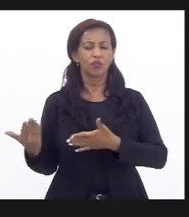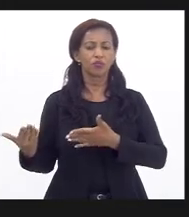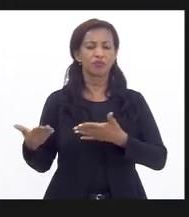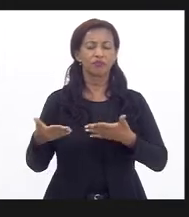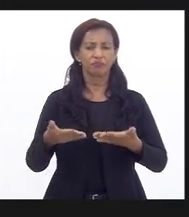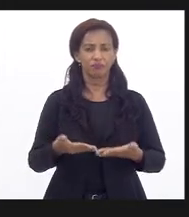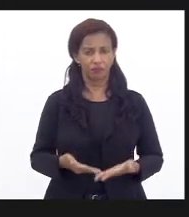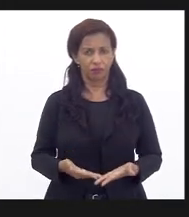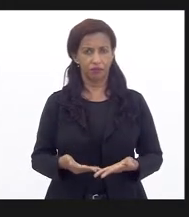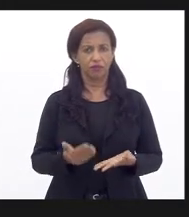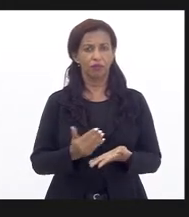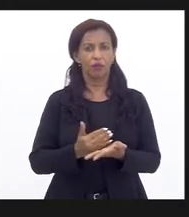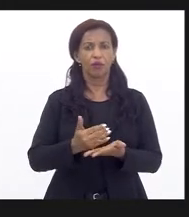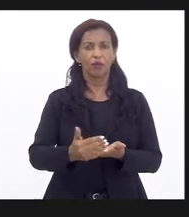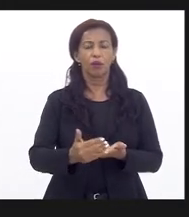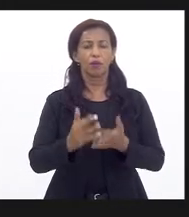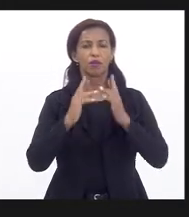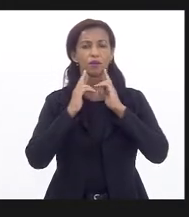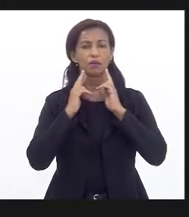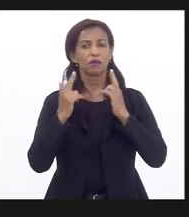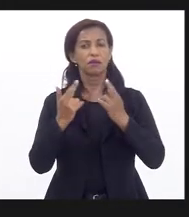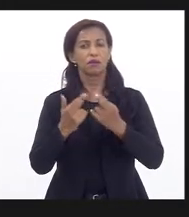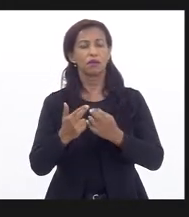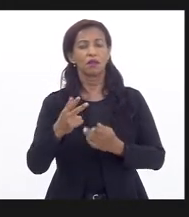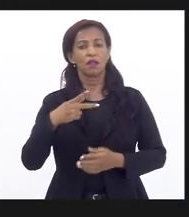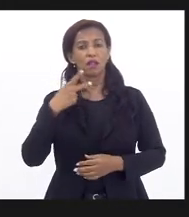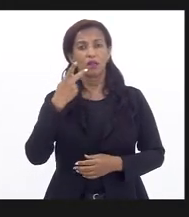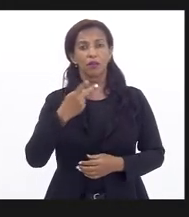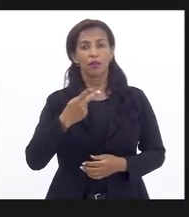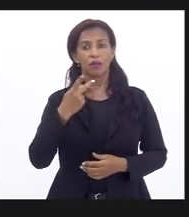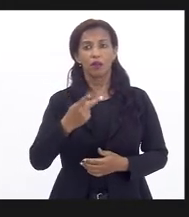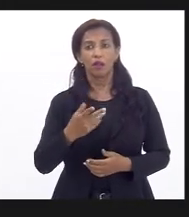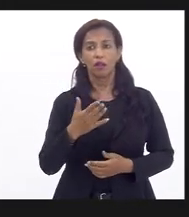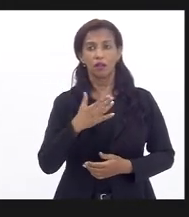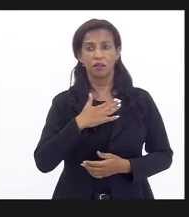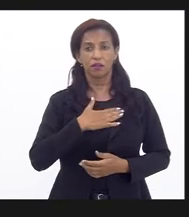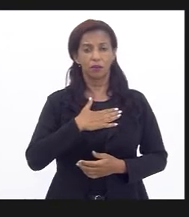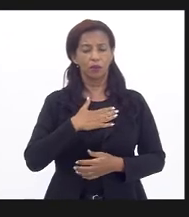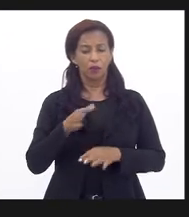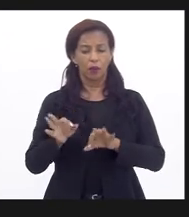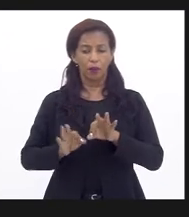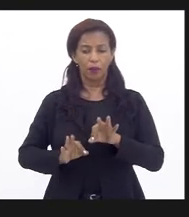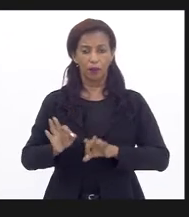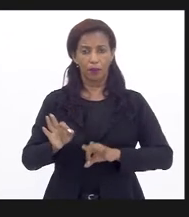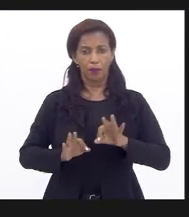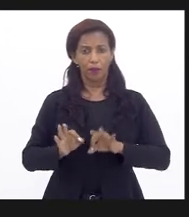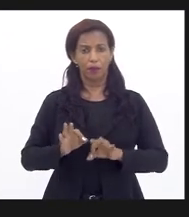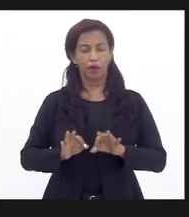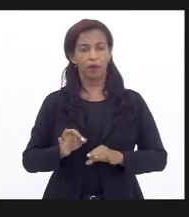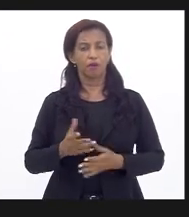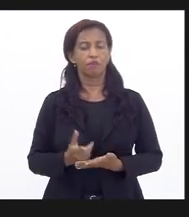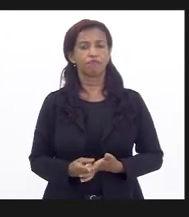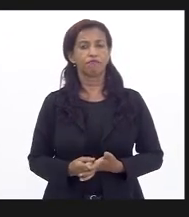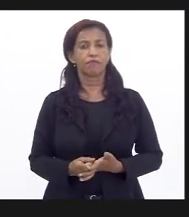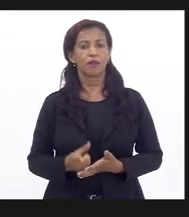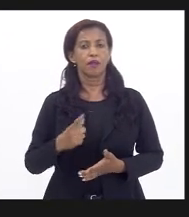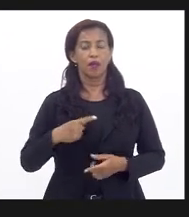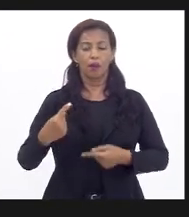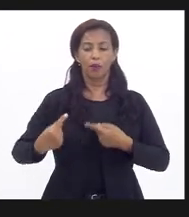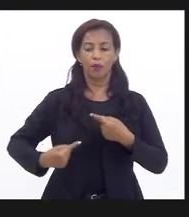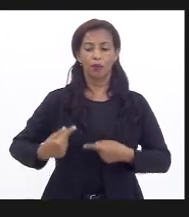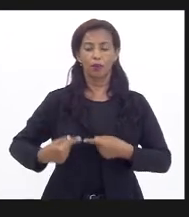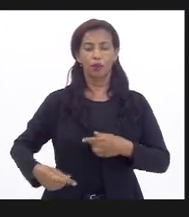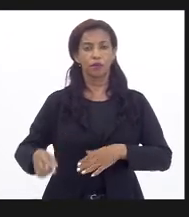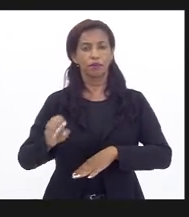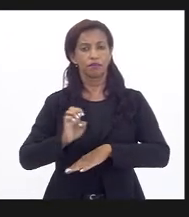a este expediente inicial falar sobre o meu projeto de lei que instituiu a política